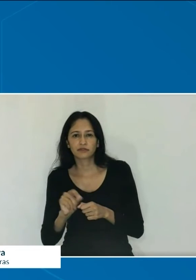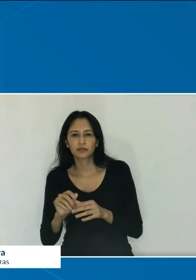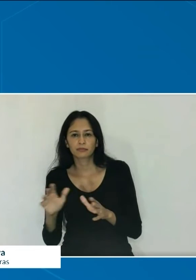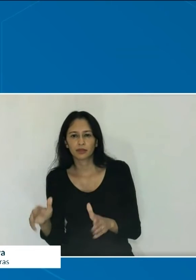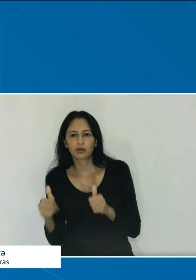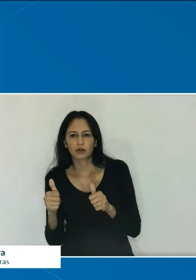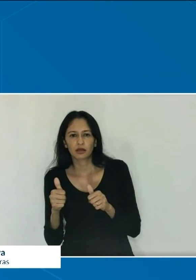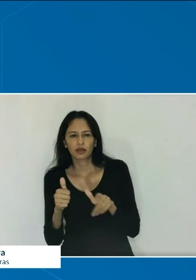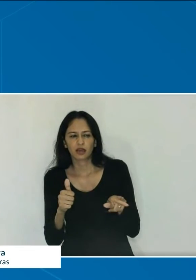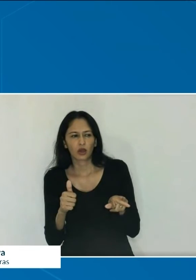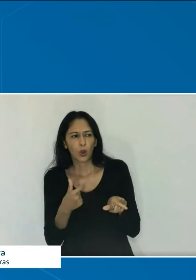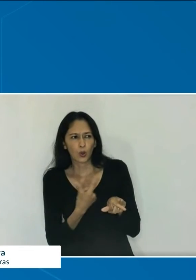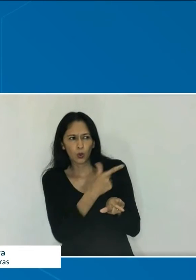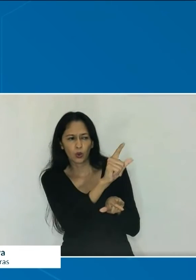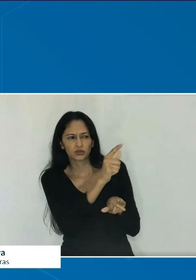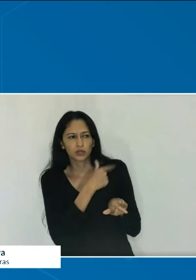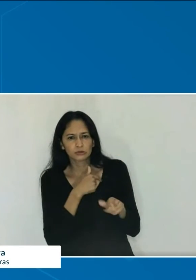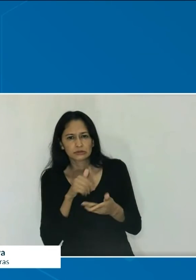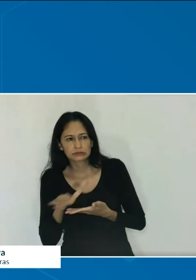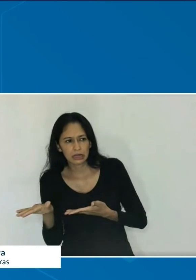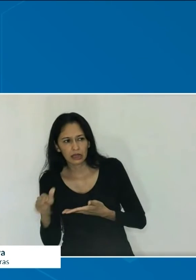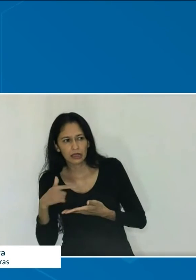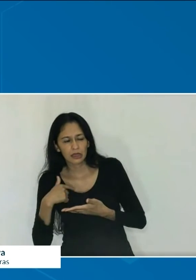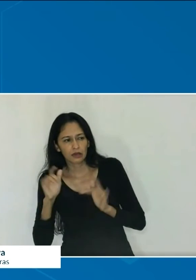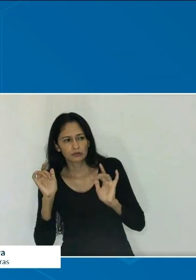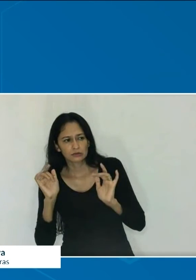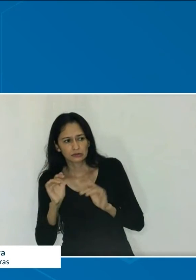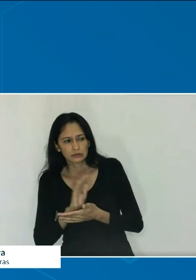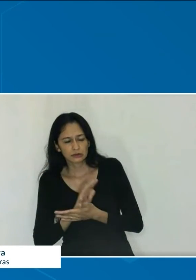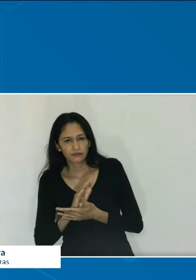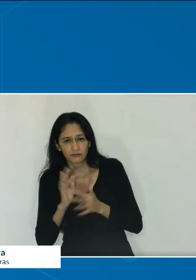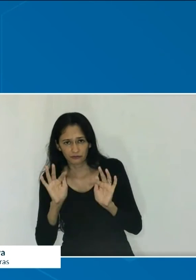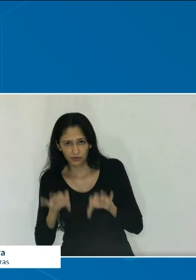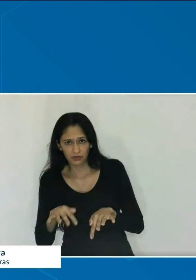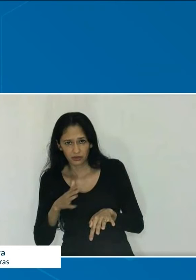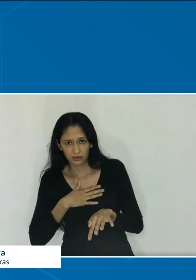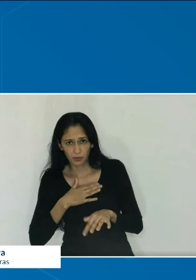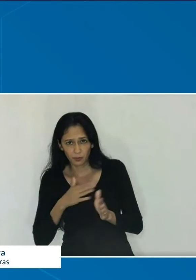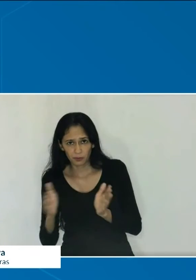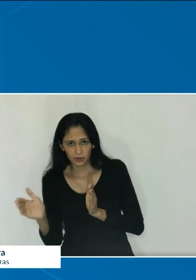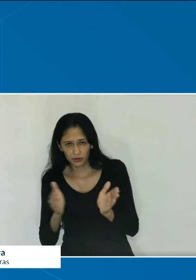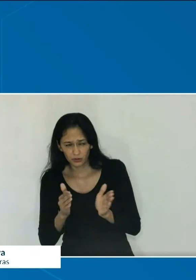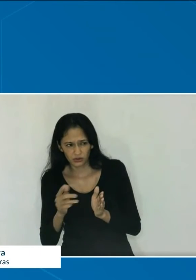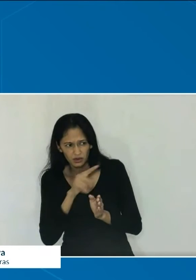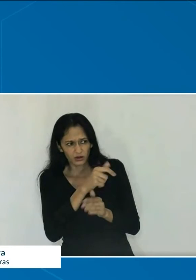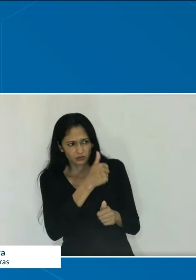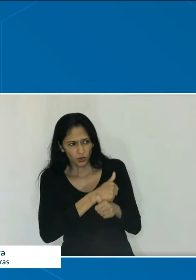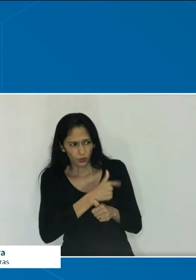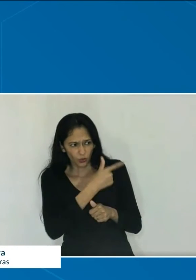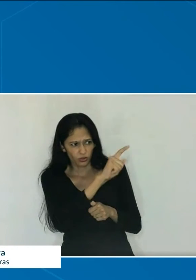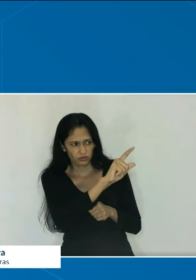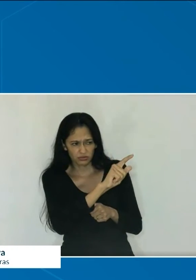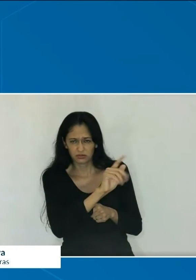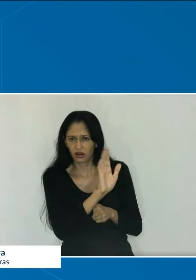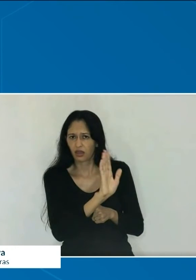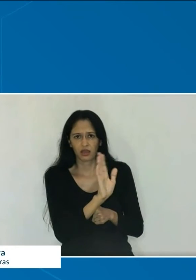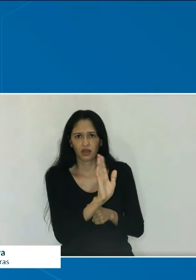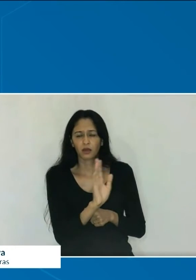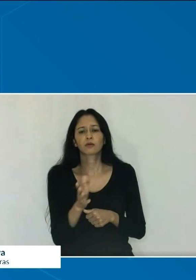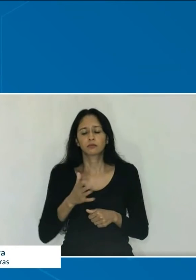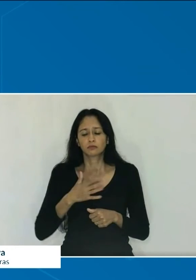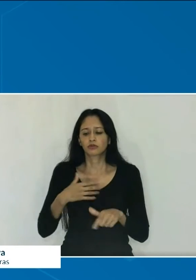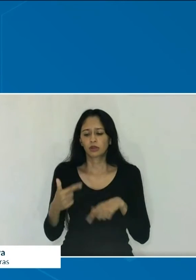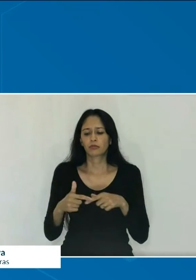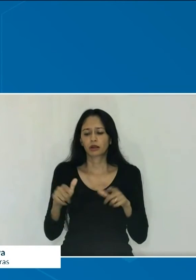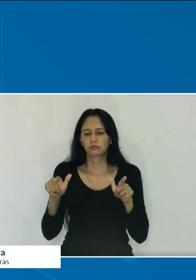associação política, e isso atrapalha muito os planos de mobilidade, porque um plano foi feito num governo de um prefeito, o próximo